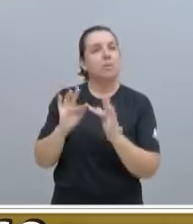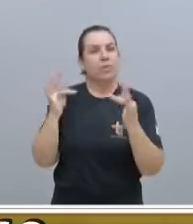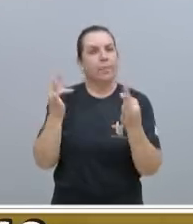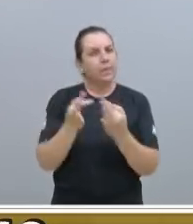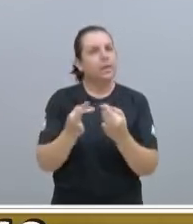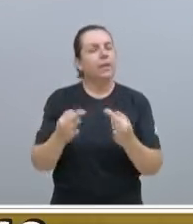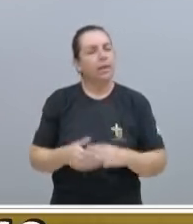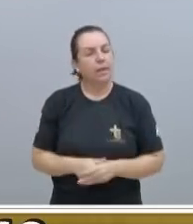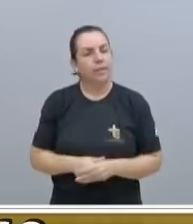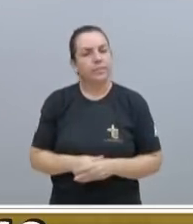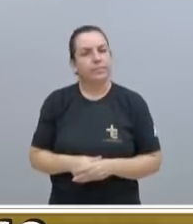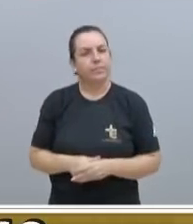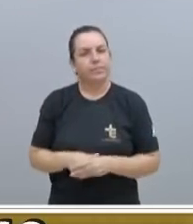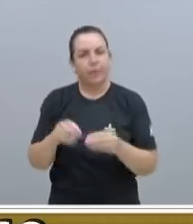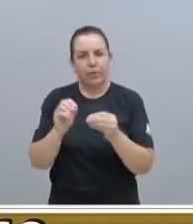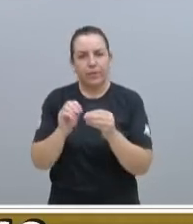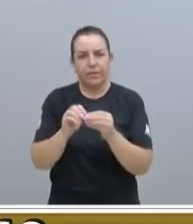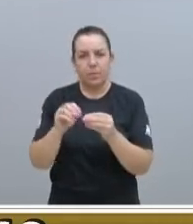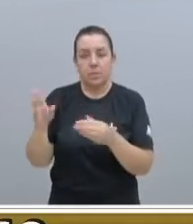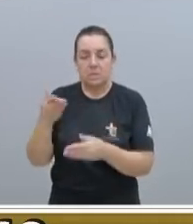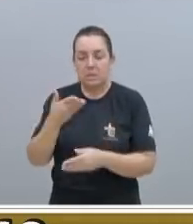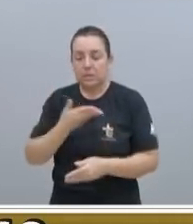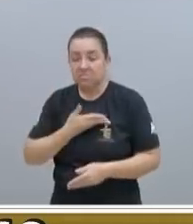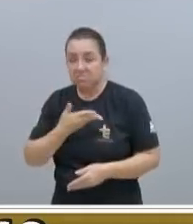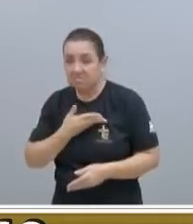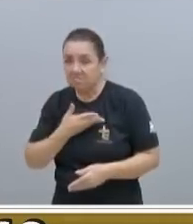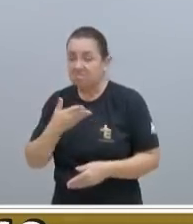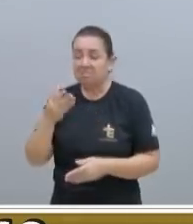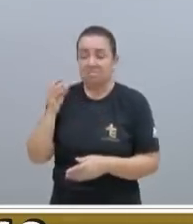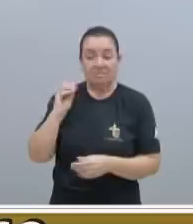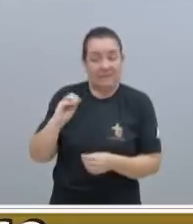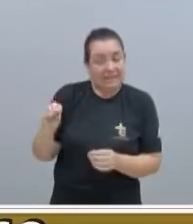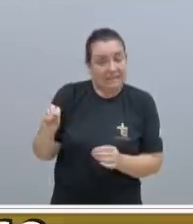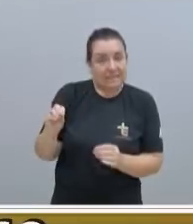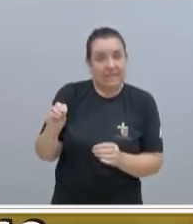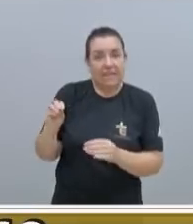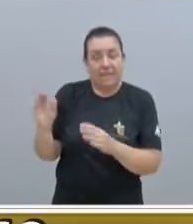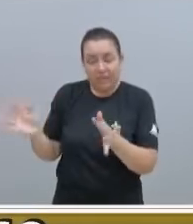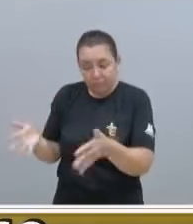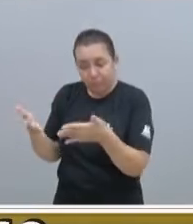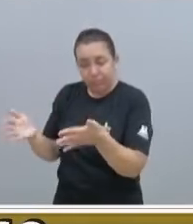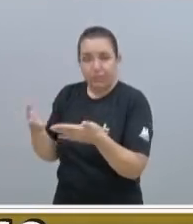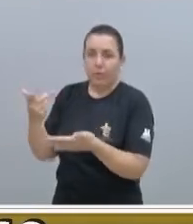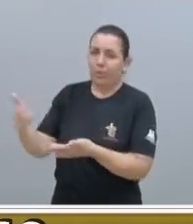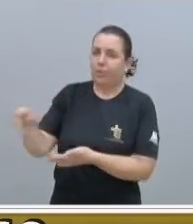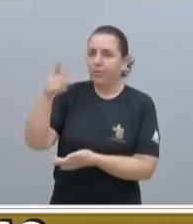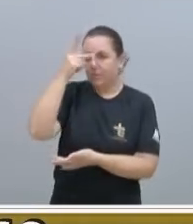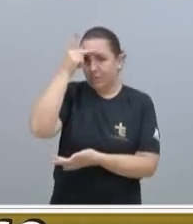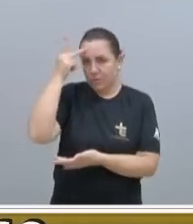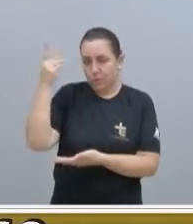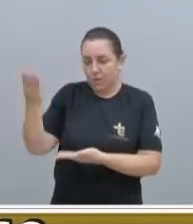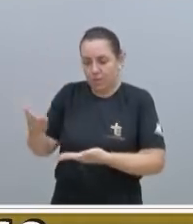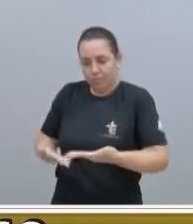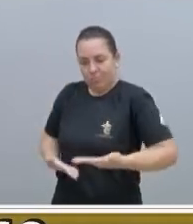demais com colegas nos ocupamos demais com pessoas que nos servem